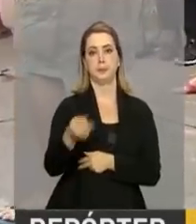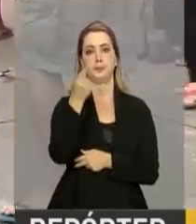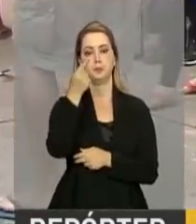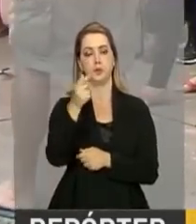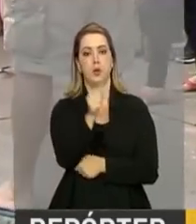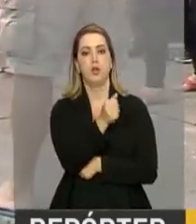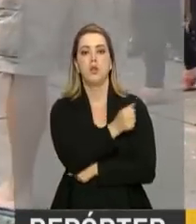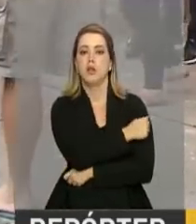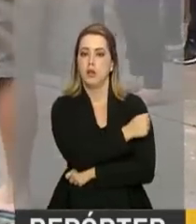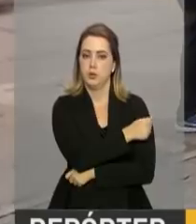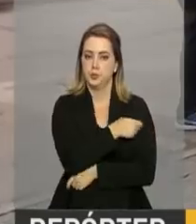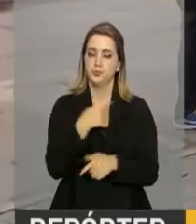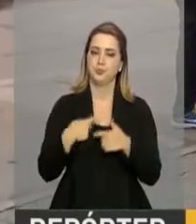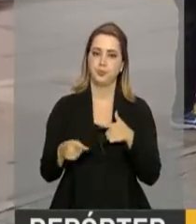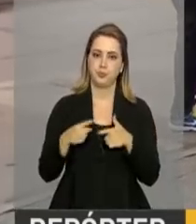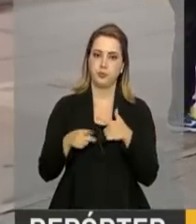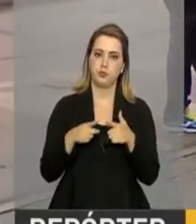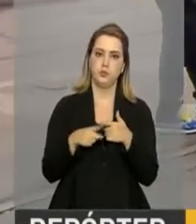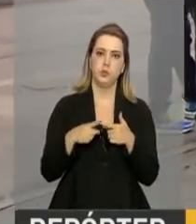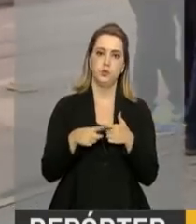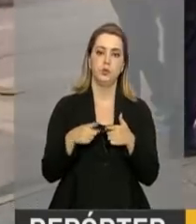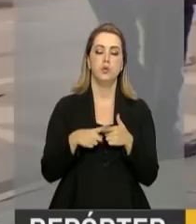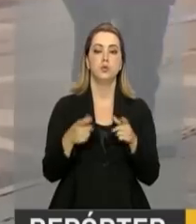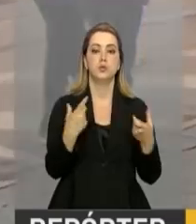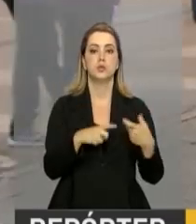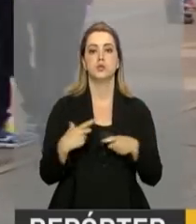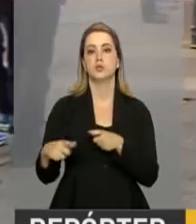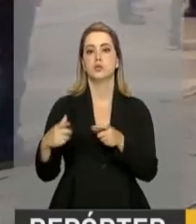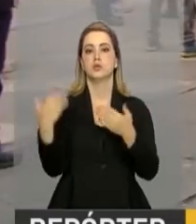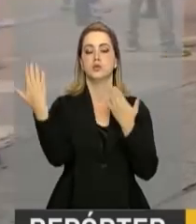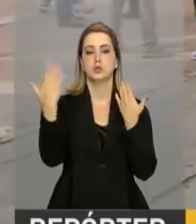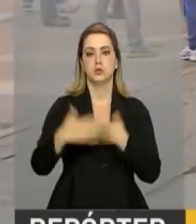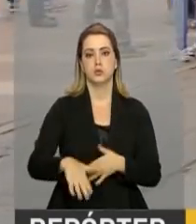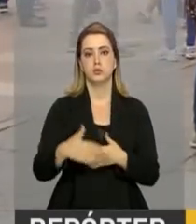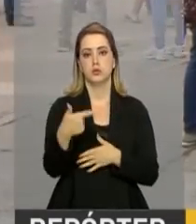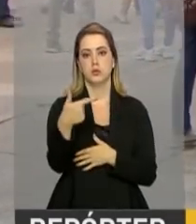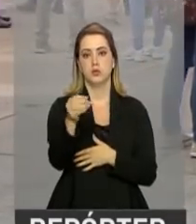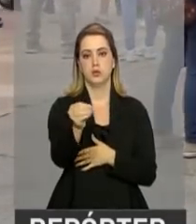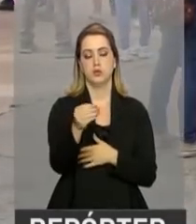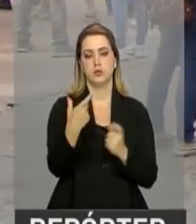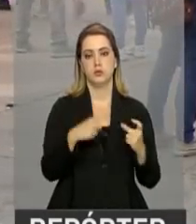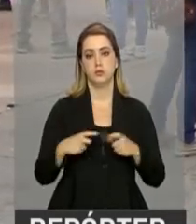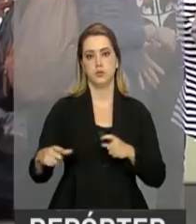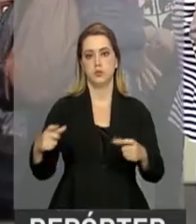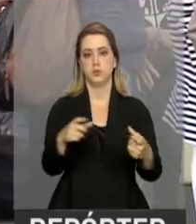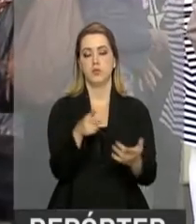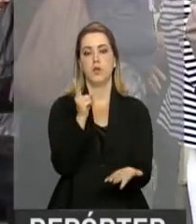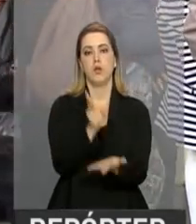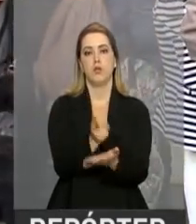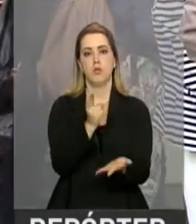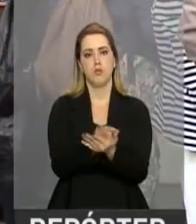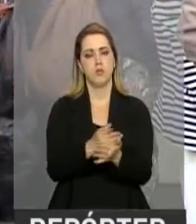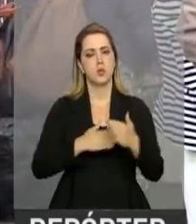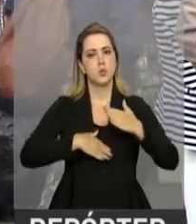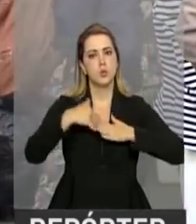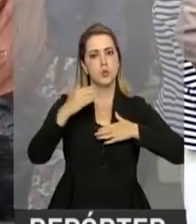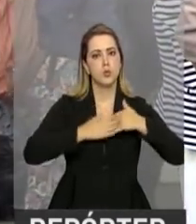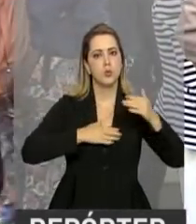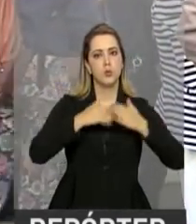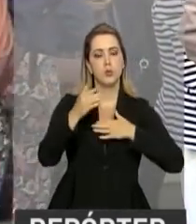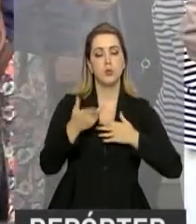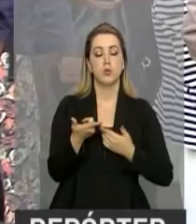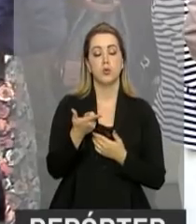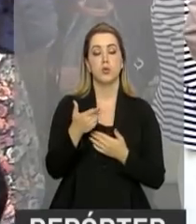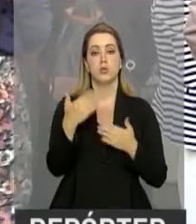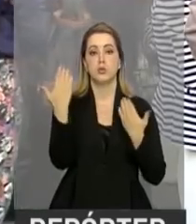191.494 alunos afetados em 20 estados brasileiros. De acordo com o INEP, mesmo que alguma escola seja